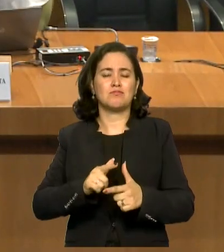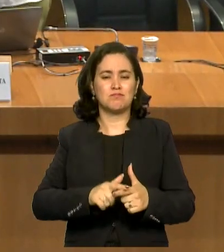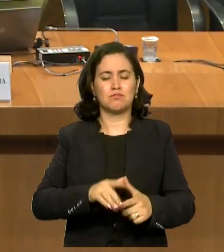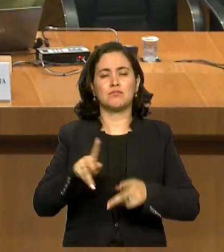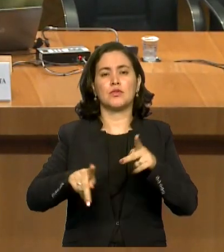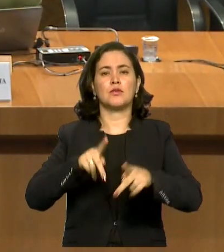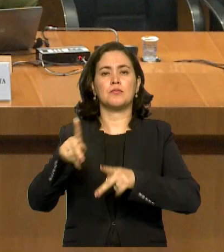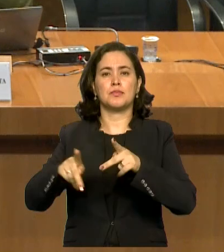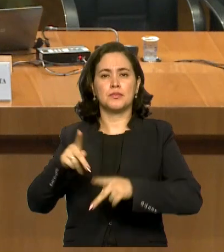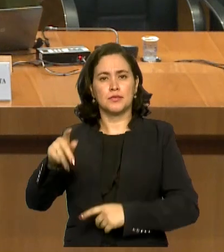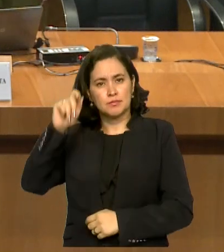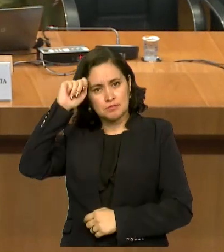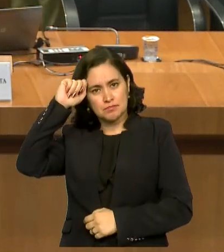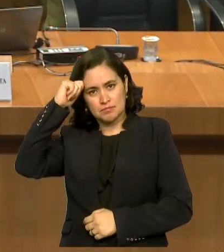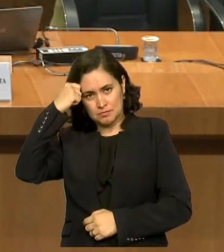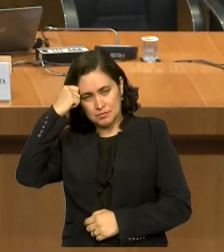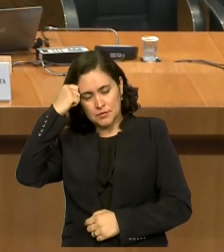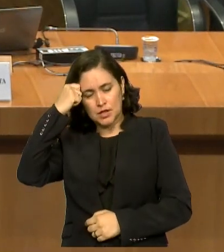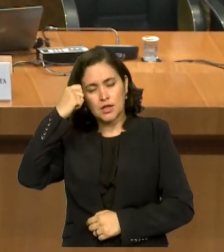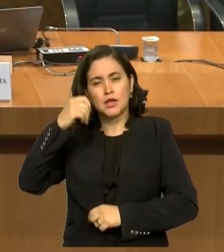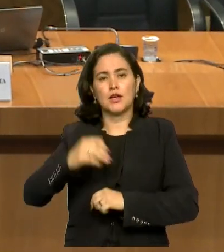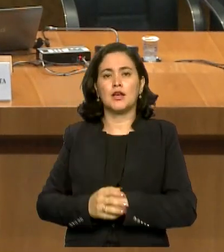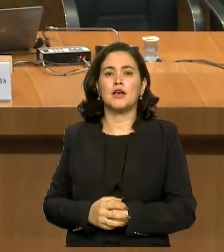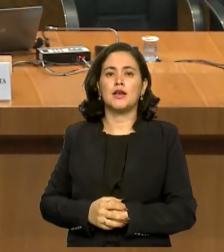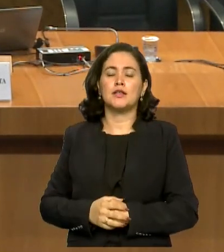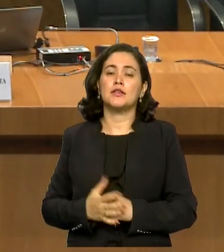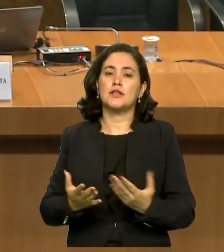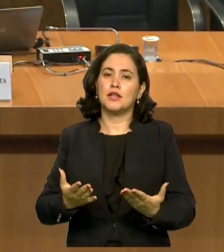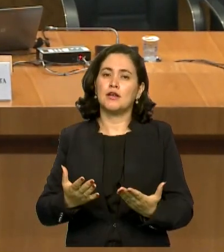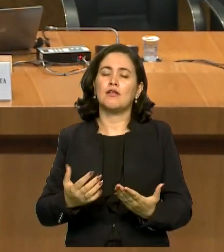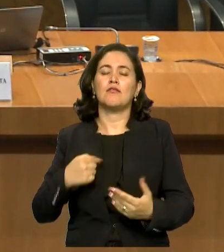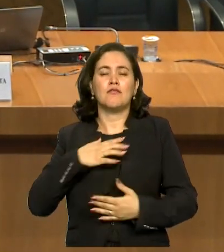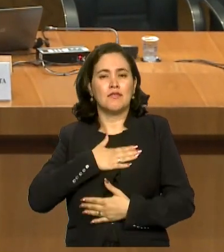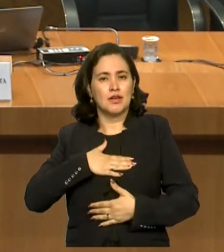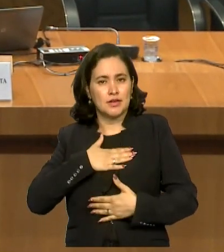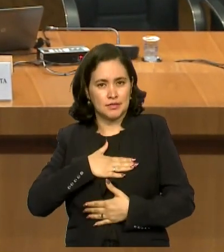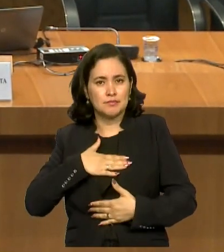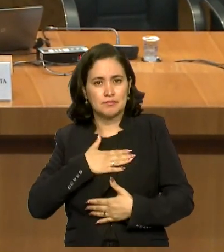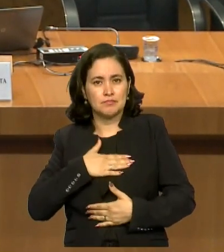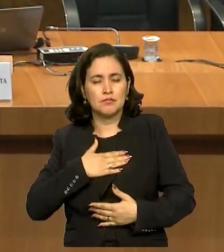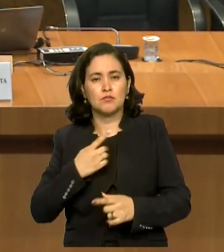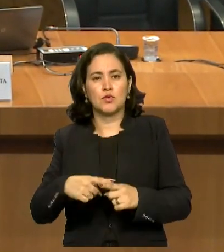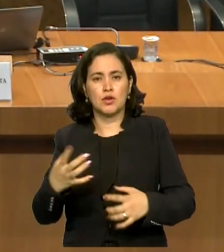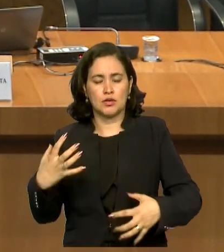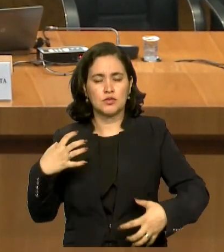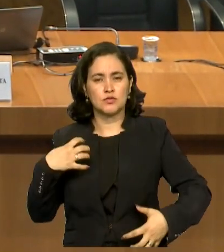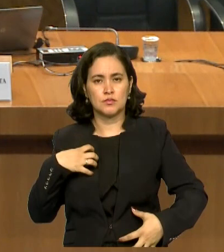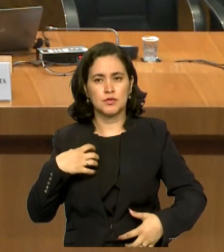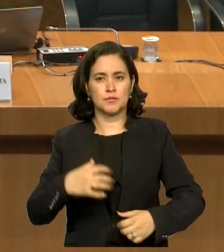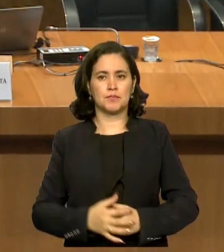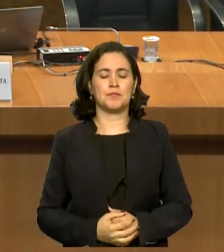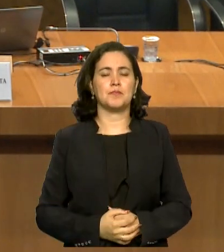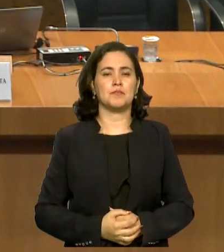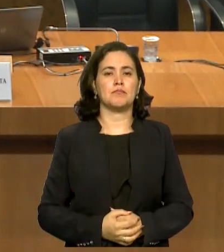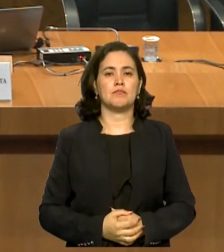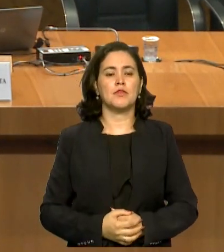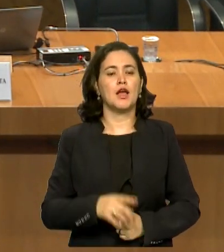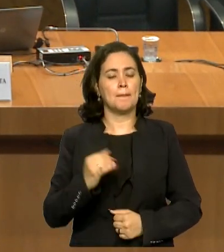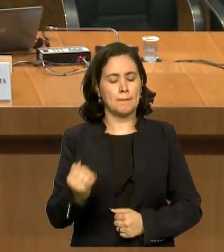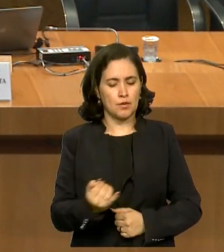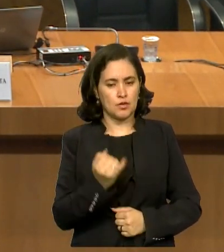registro importante, a Creuza Mar é uma líder do Partido dos Trabalhadores de muitos e muitos